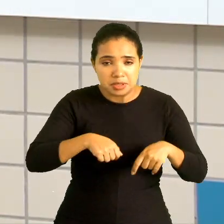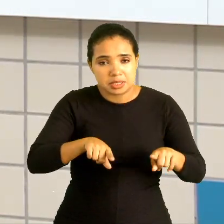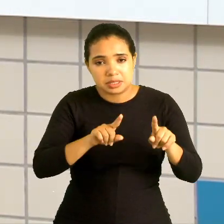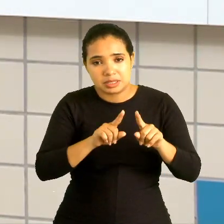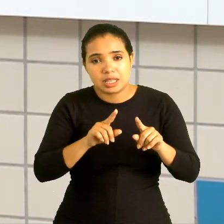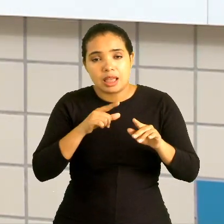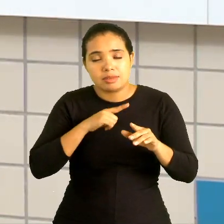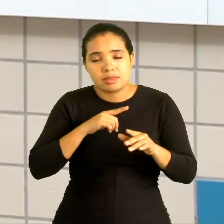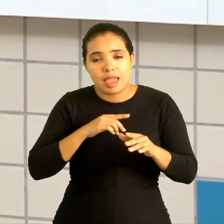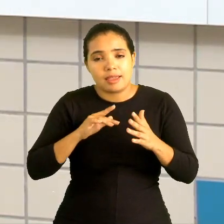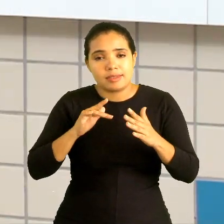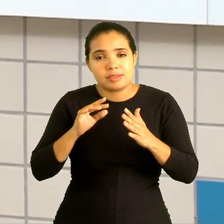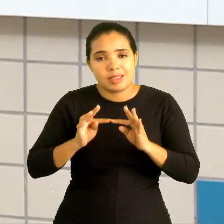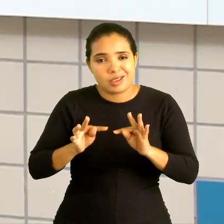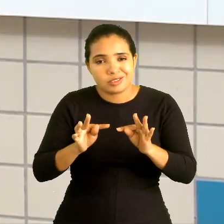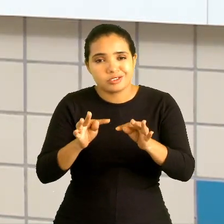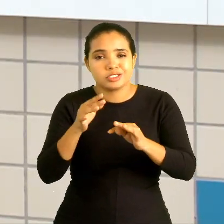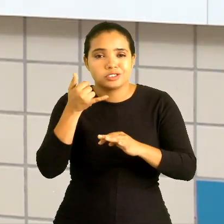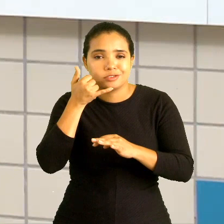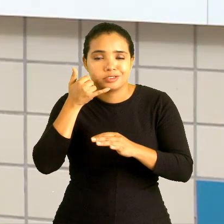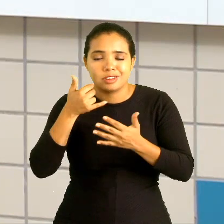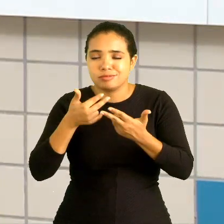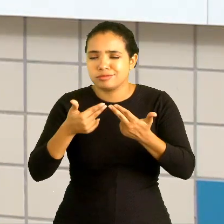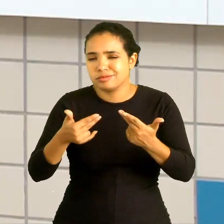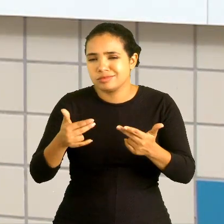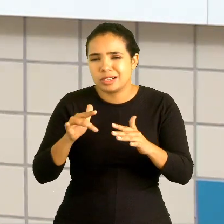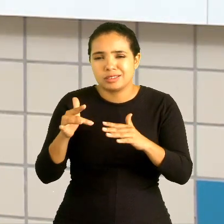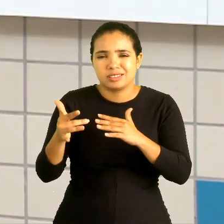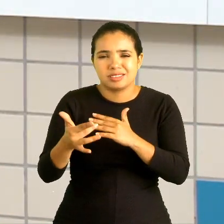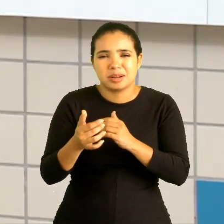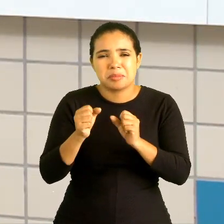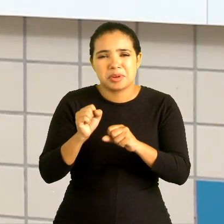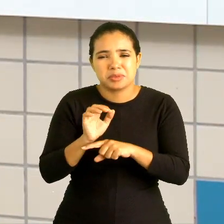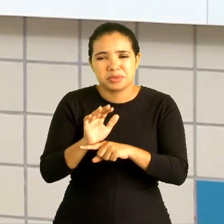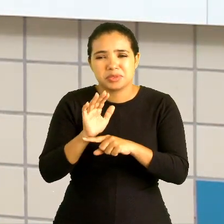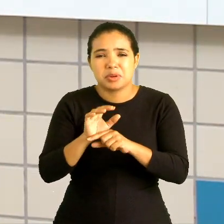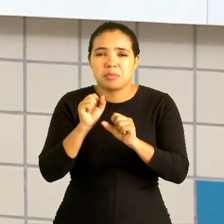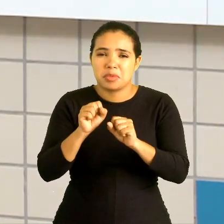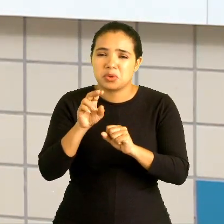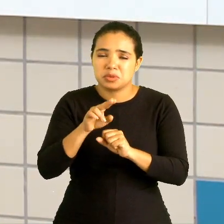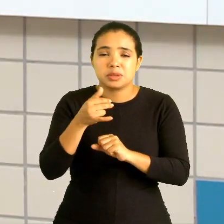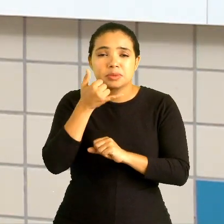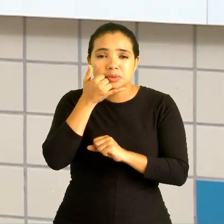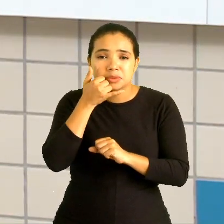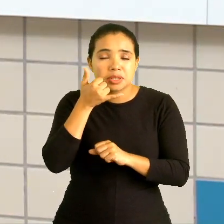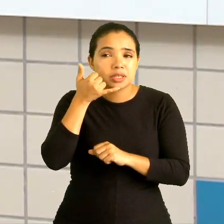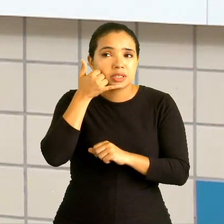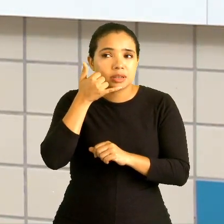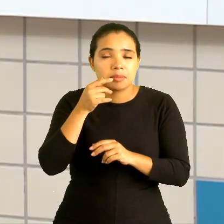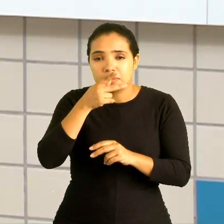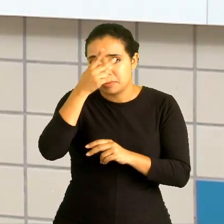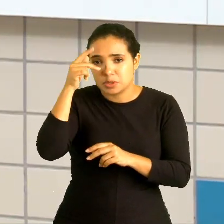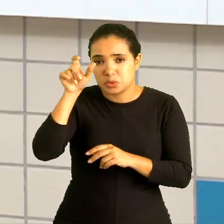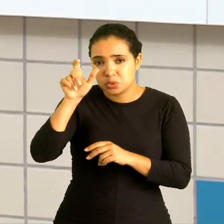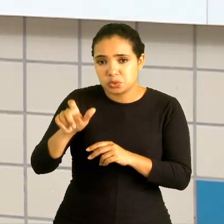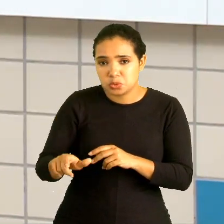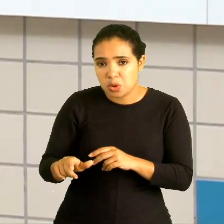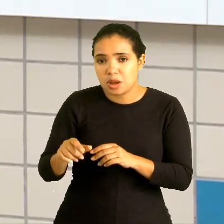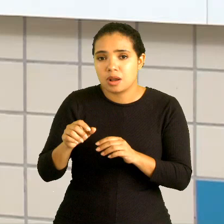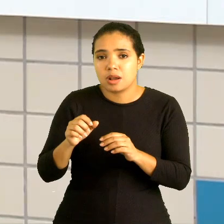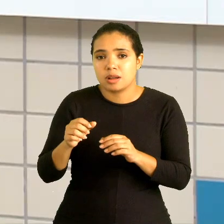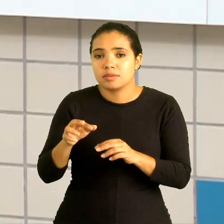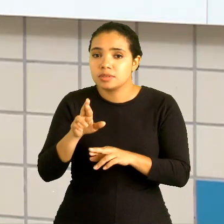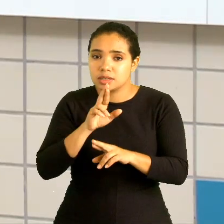gente tem os recursos tecnológicos. Caso você não tenha, pode até usar o telefone, estar ligando para a pessoa e ela vai